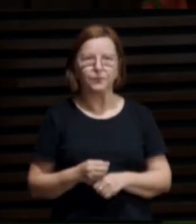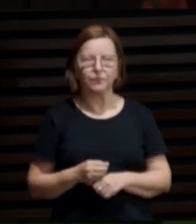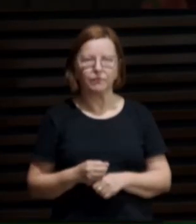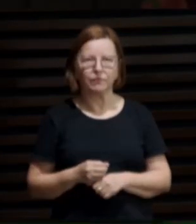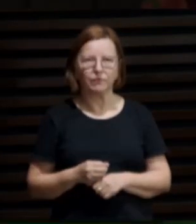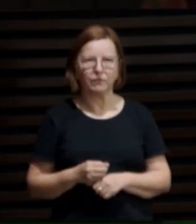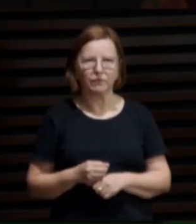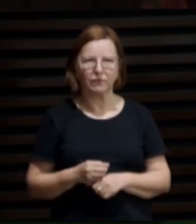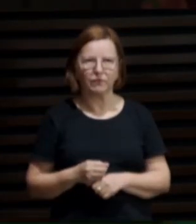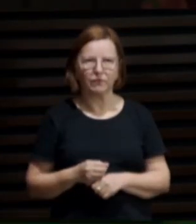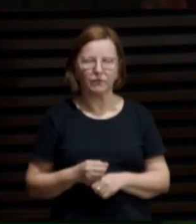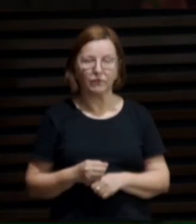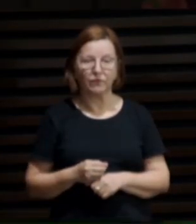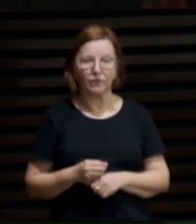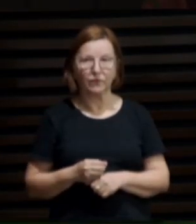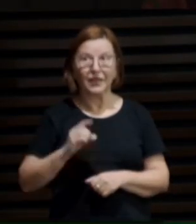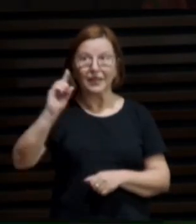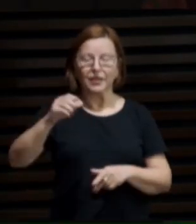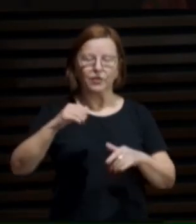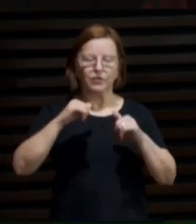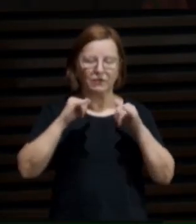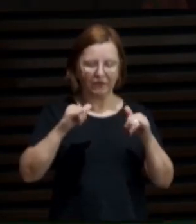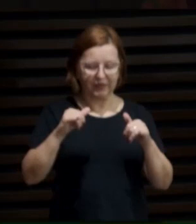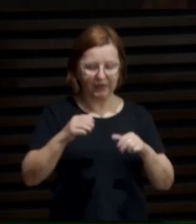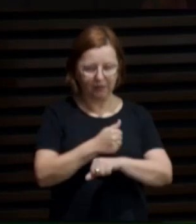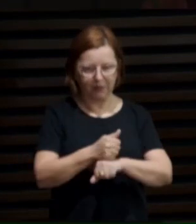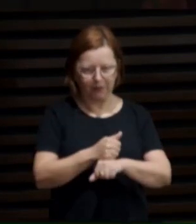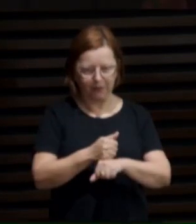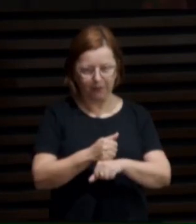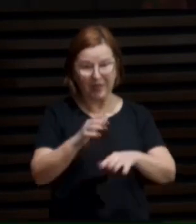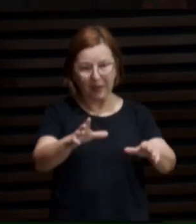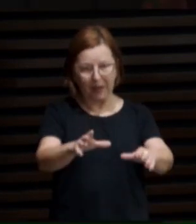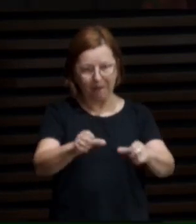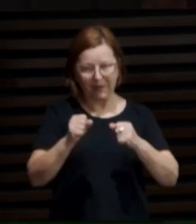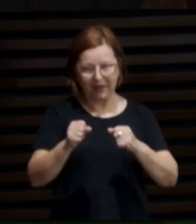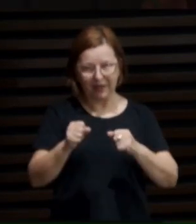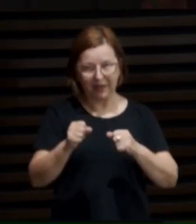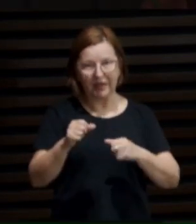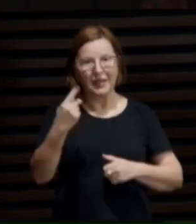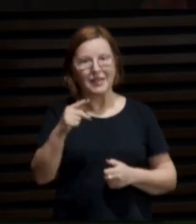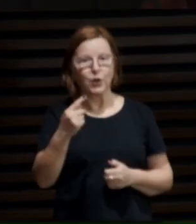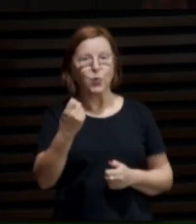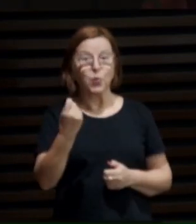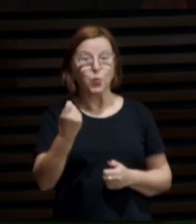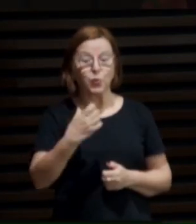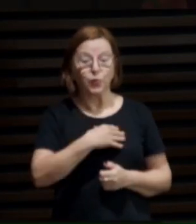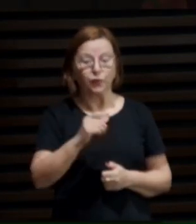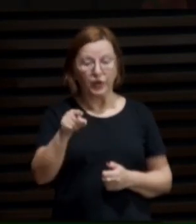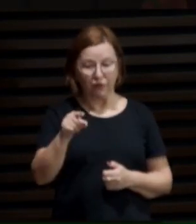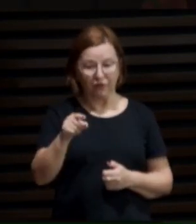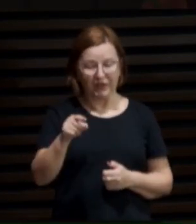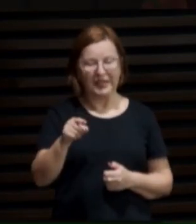toma o teu filho, teu único filho, Isaque, a quem amas,